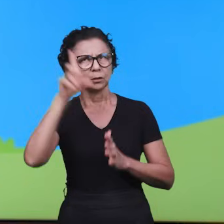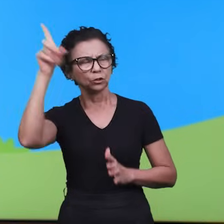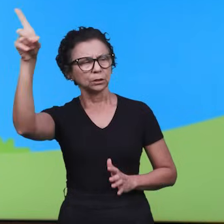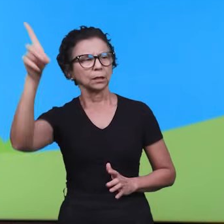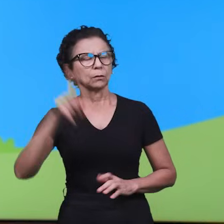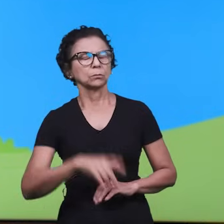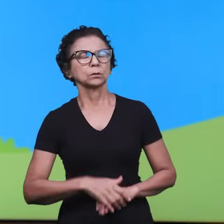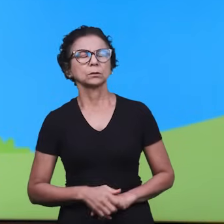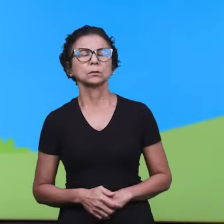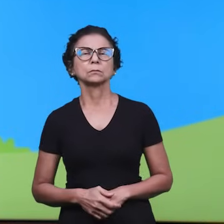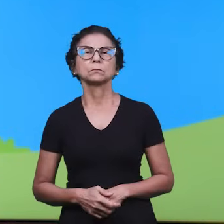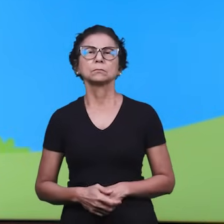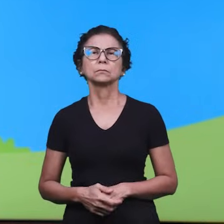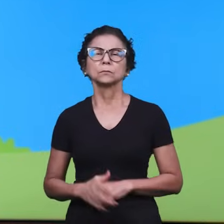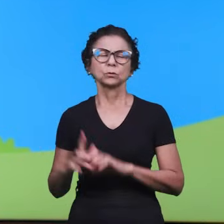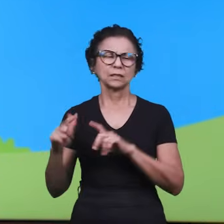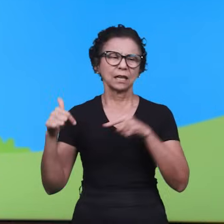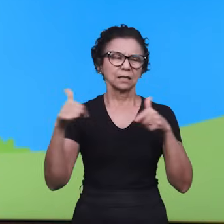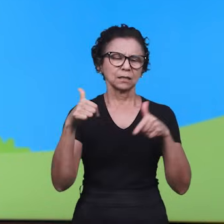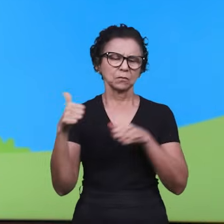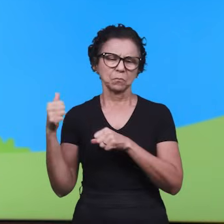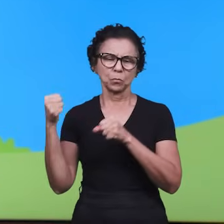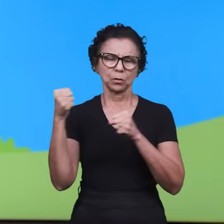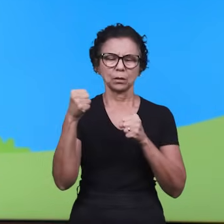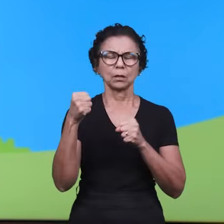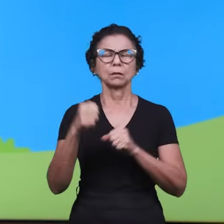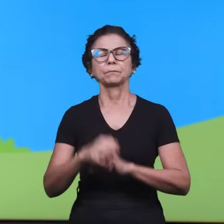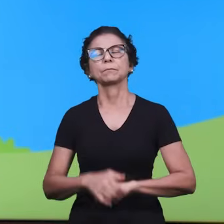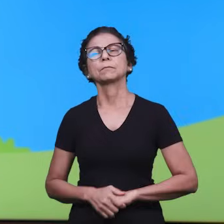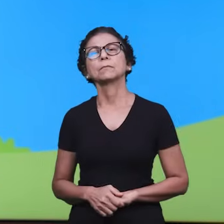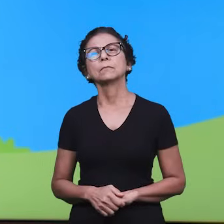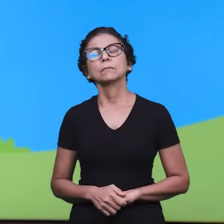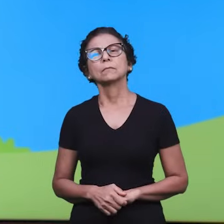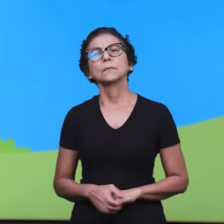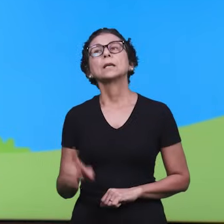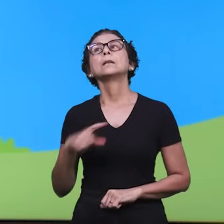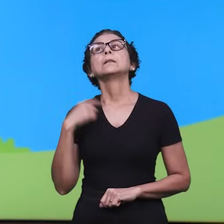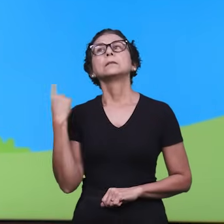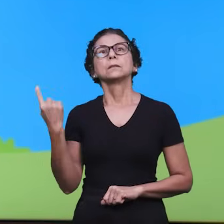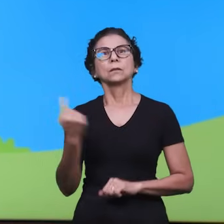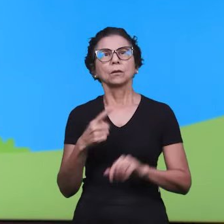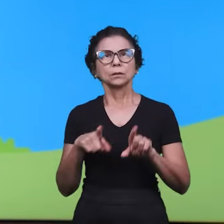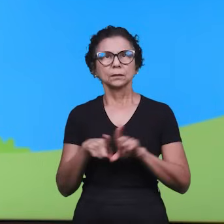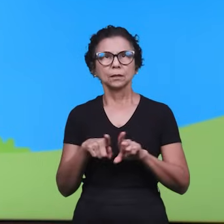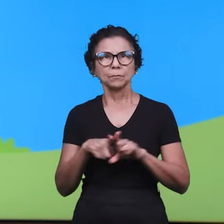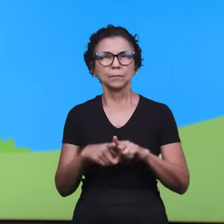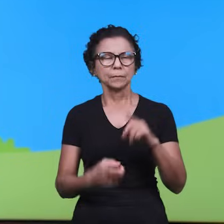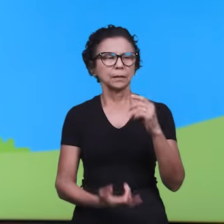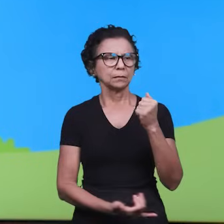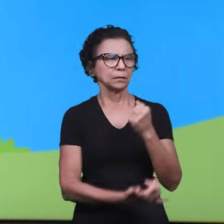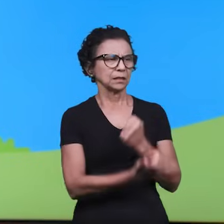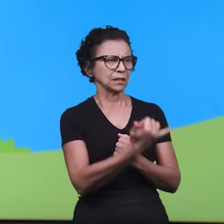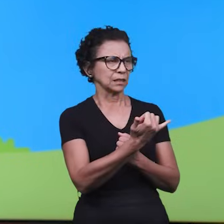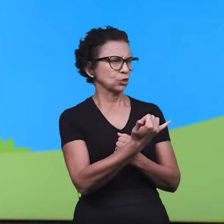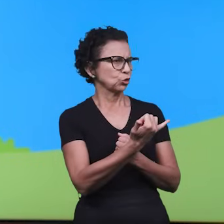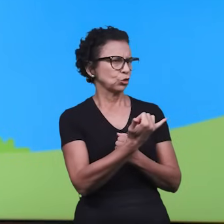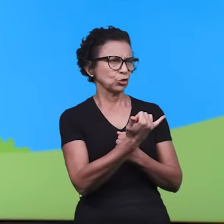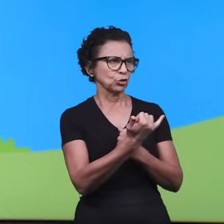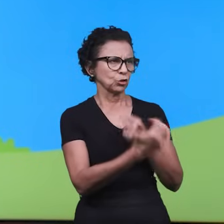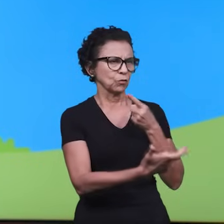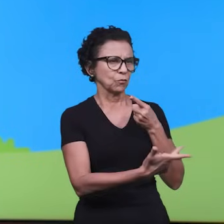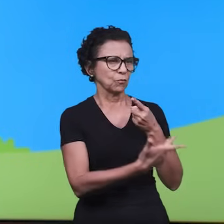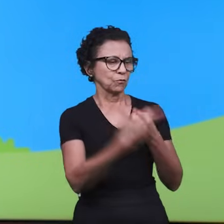jeito que Jesus venceu usando a palavra de Deus, nós também venceremos os enganos desse